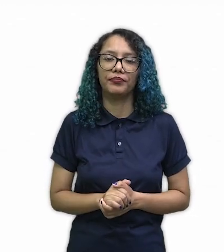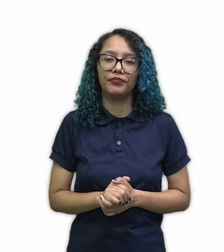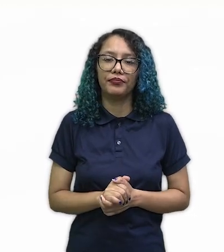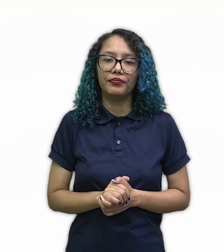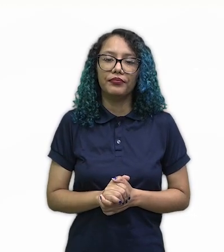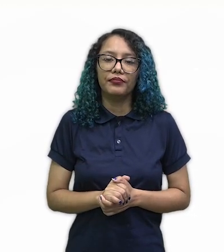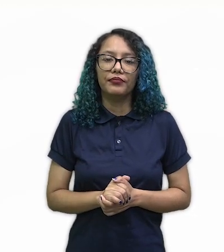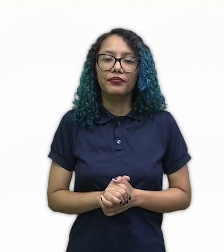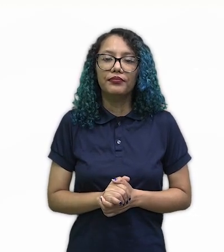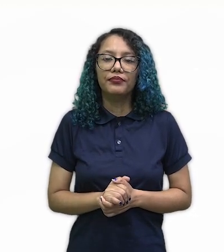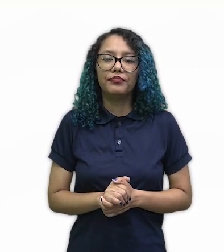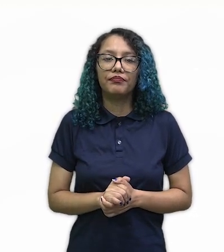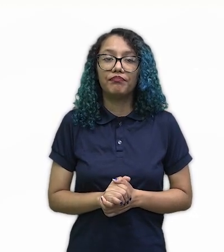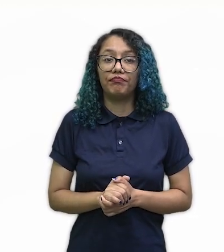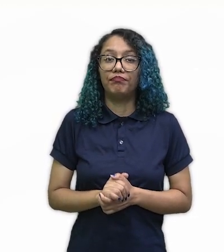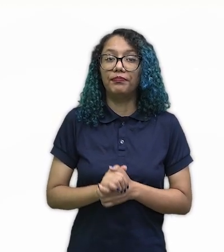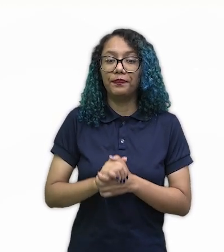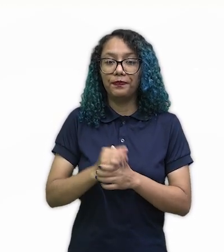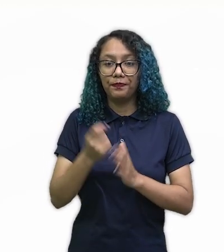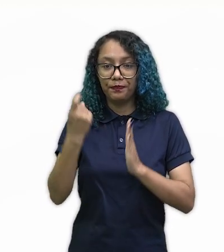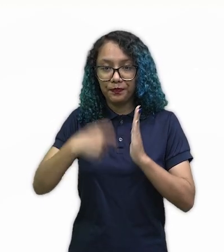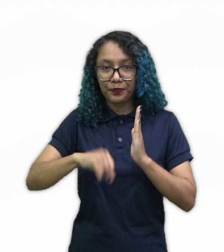de juros e o tempo,